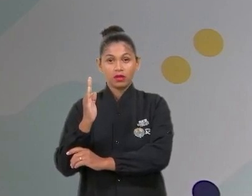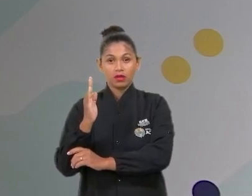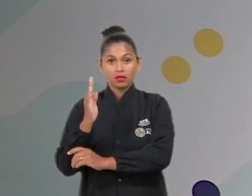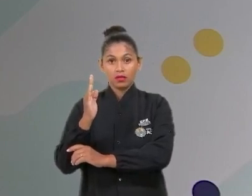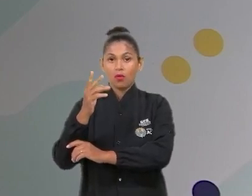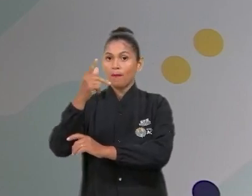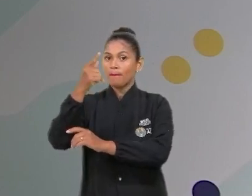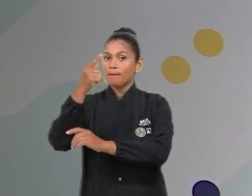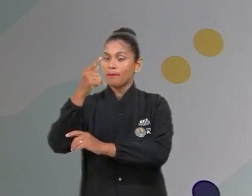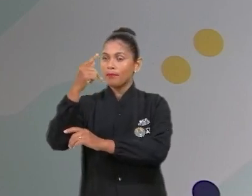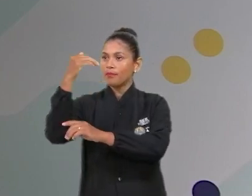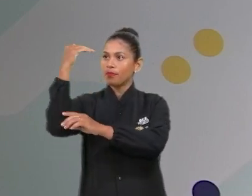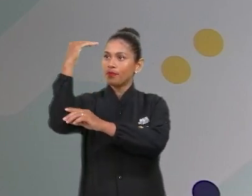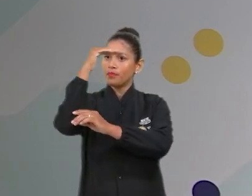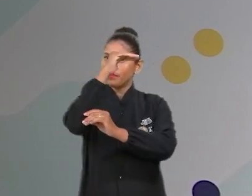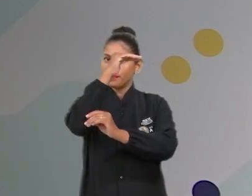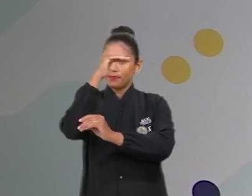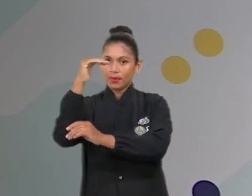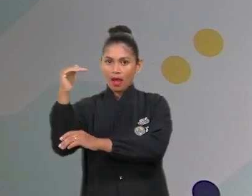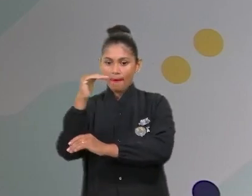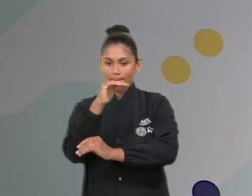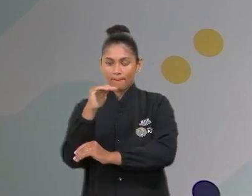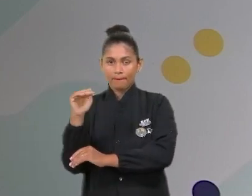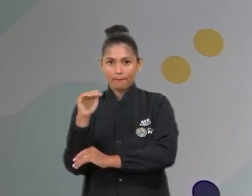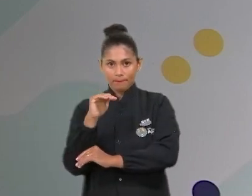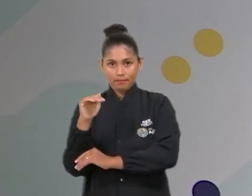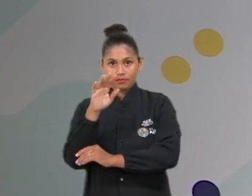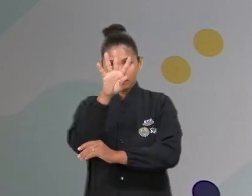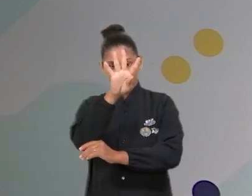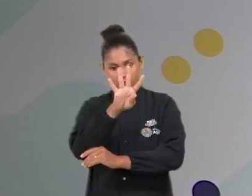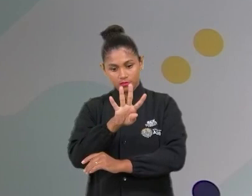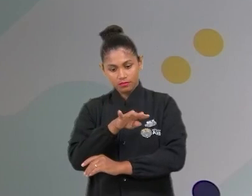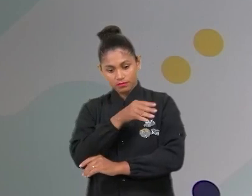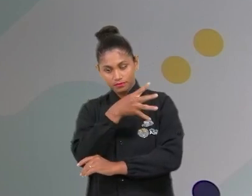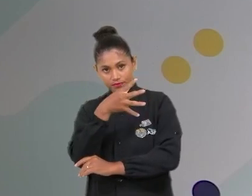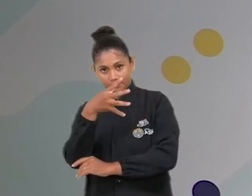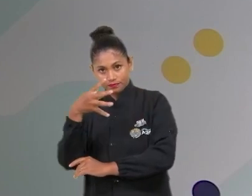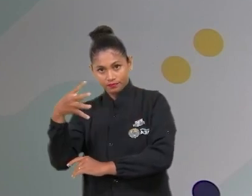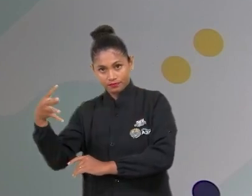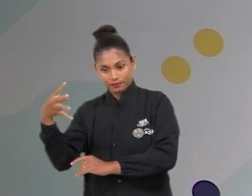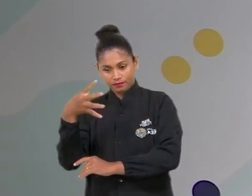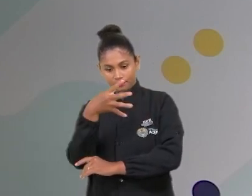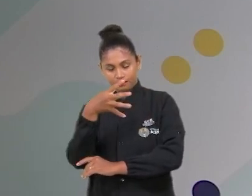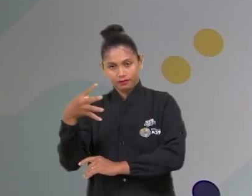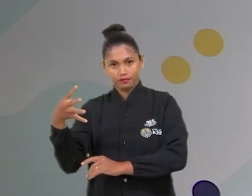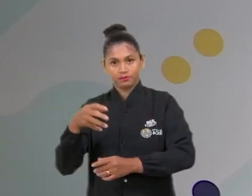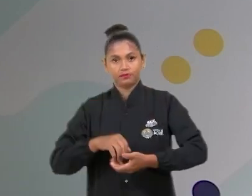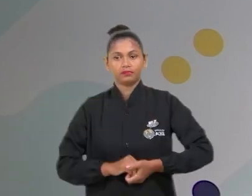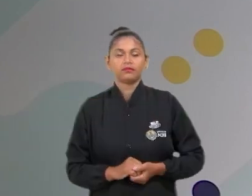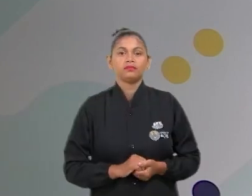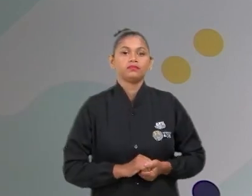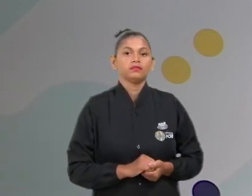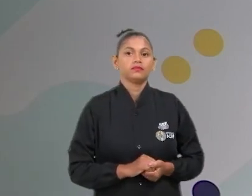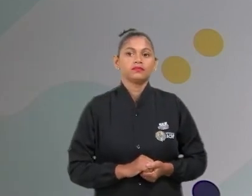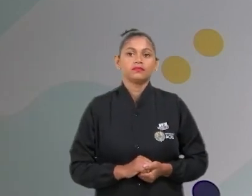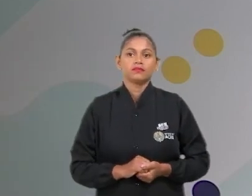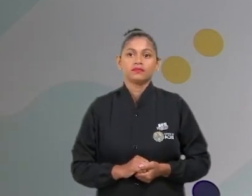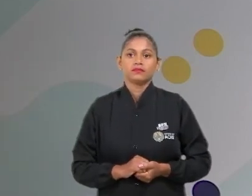tabela periódica. Isso tem que ficar bem evidente aí para vocês, para não errarem mais,